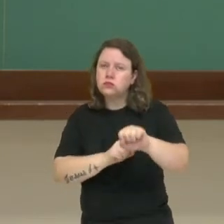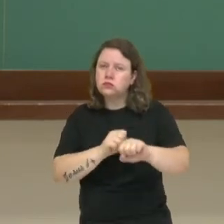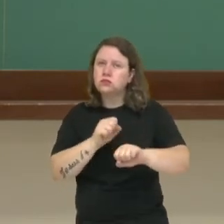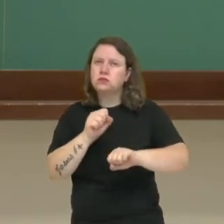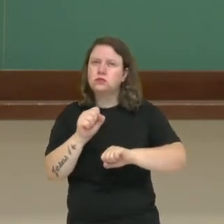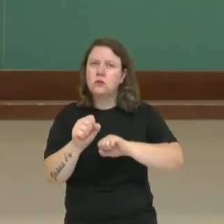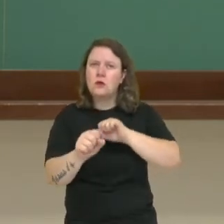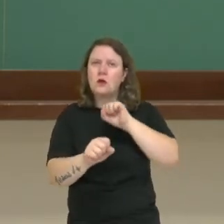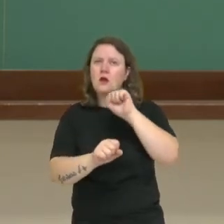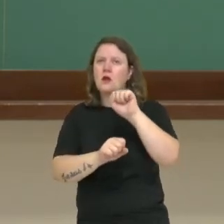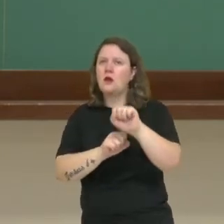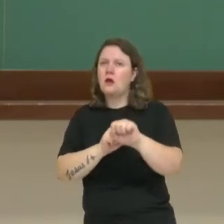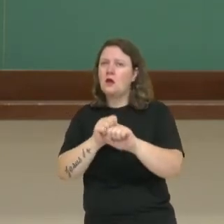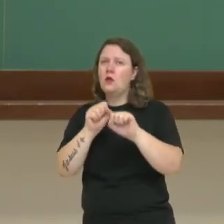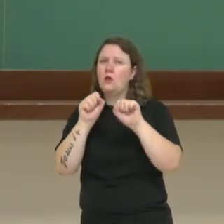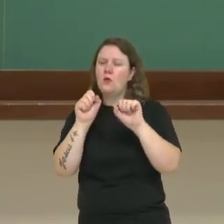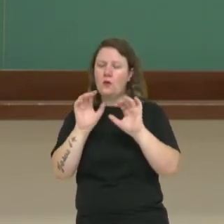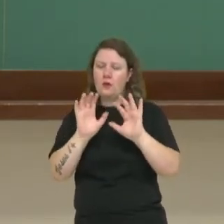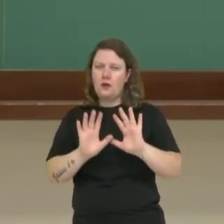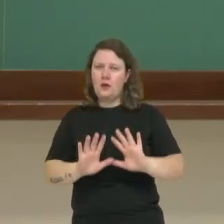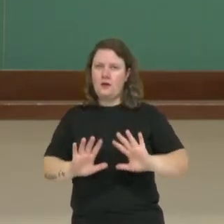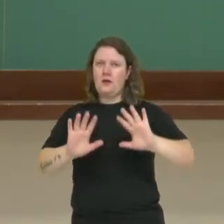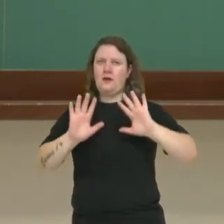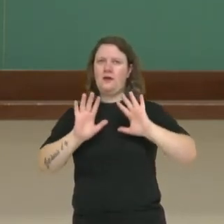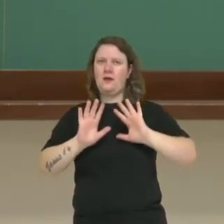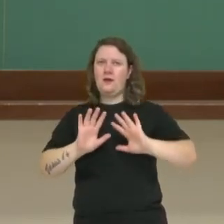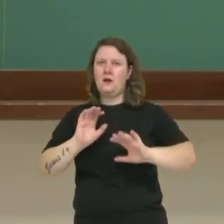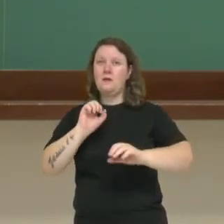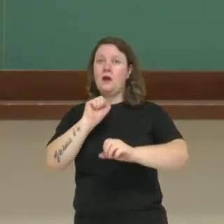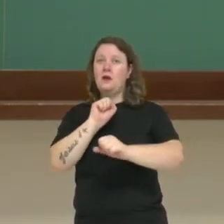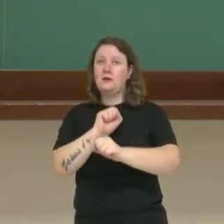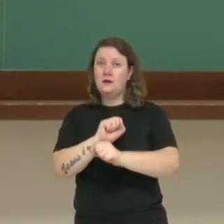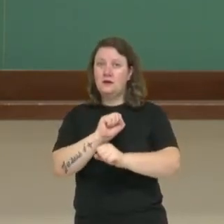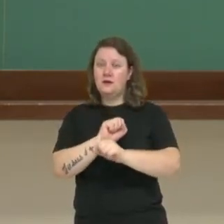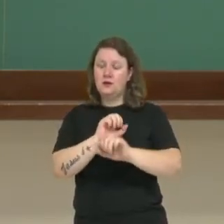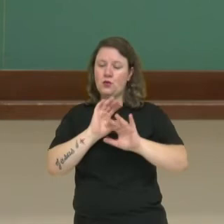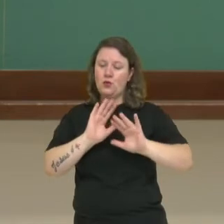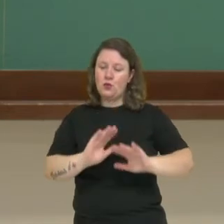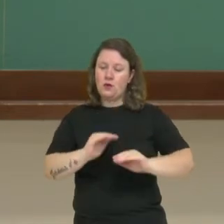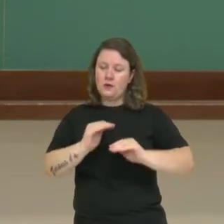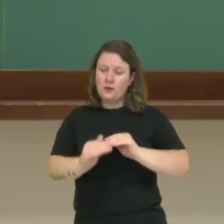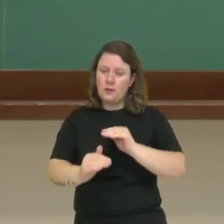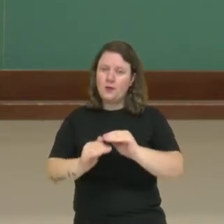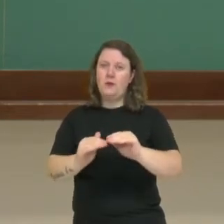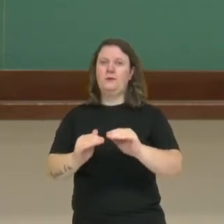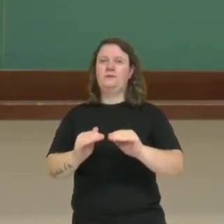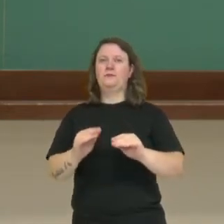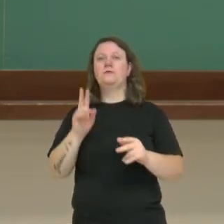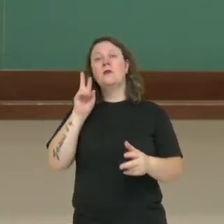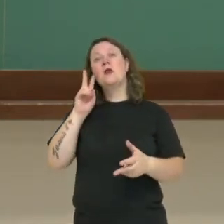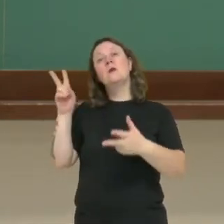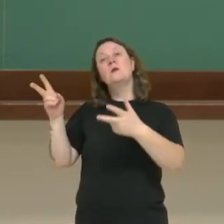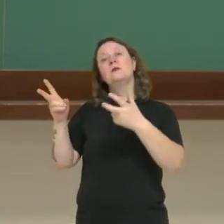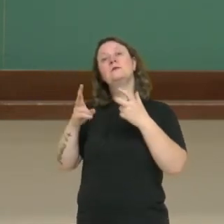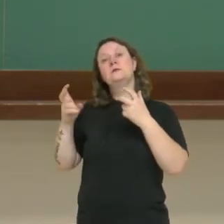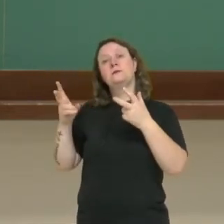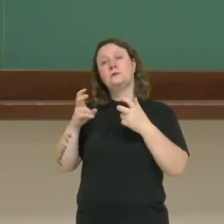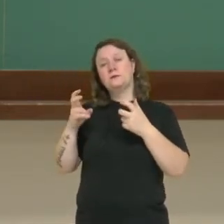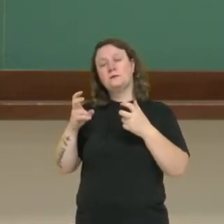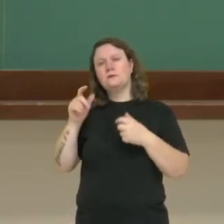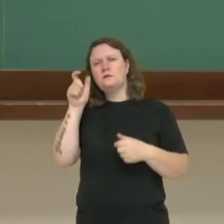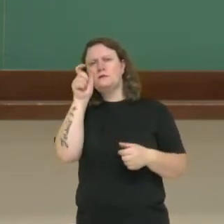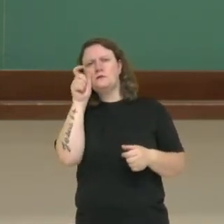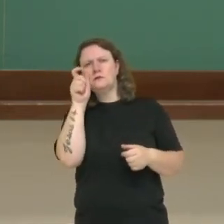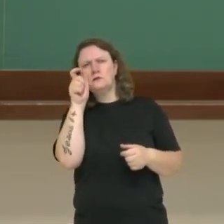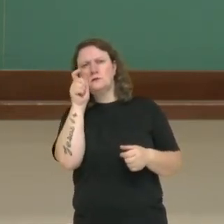vai diminuindo aos poucos o movimento e a bicicleta vai parando. Perceba, se você assiste uma prova de pista,